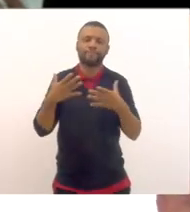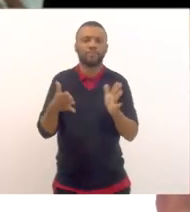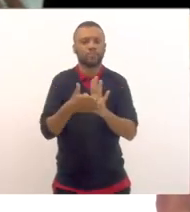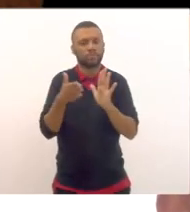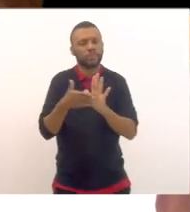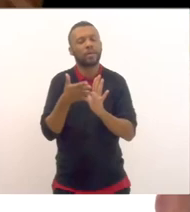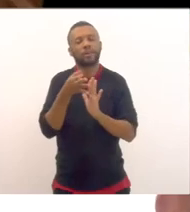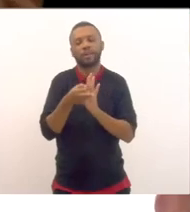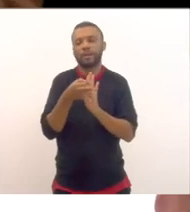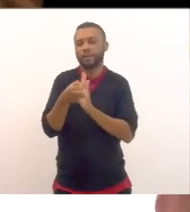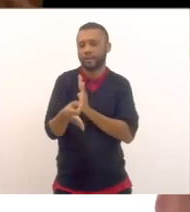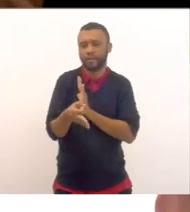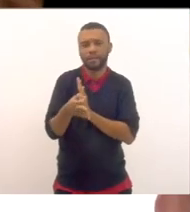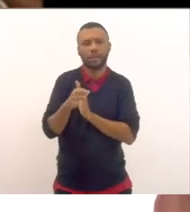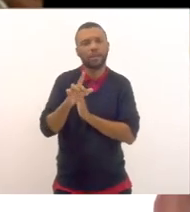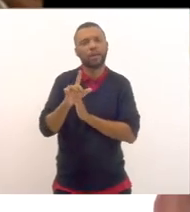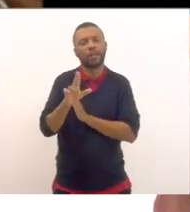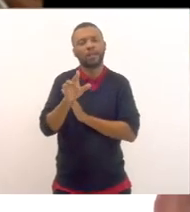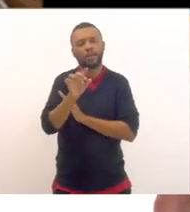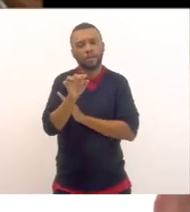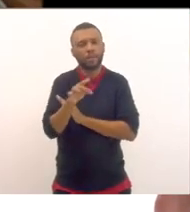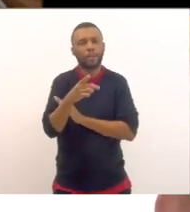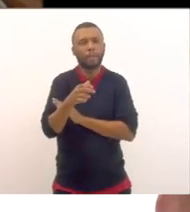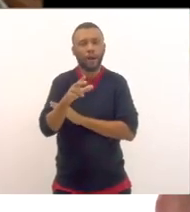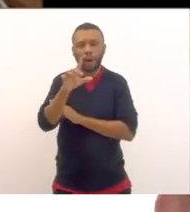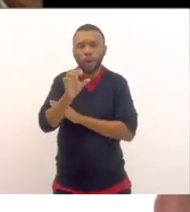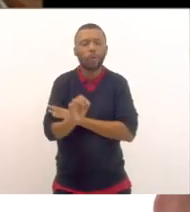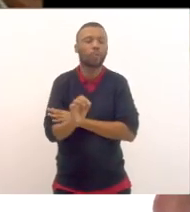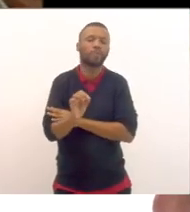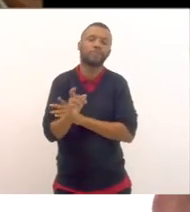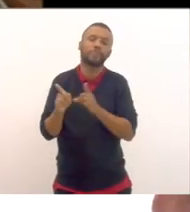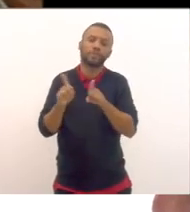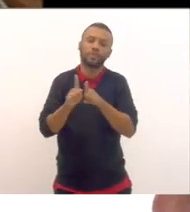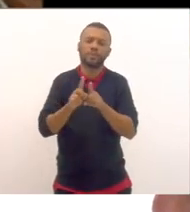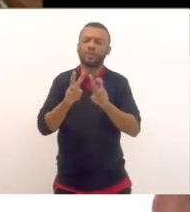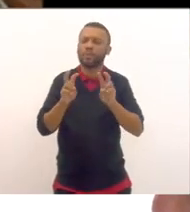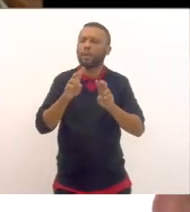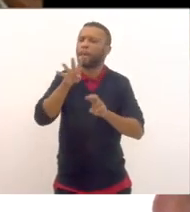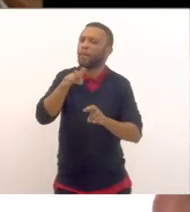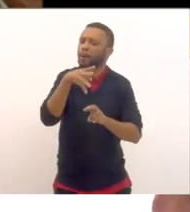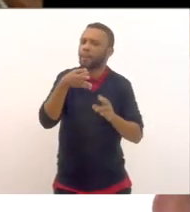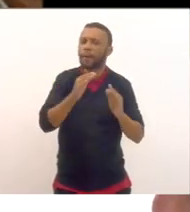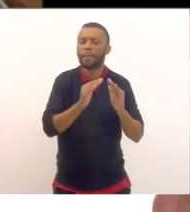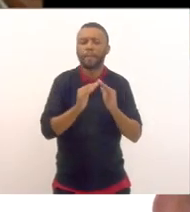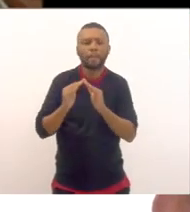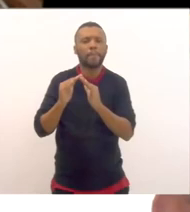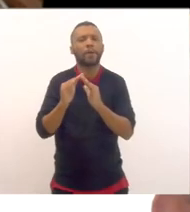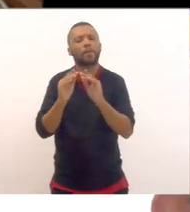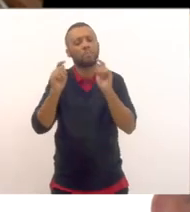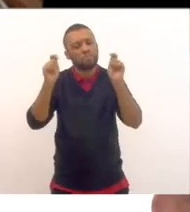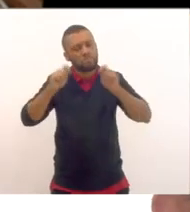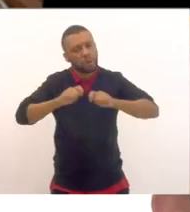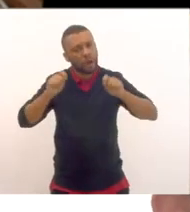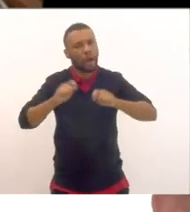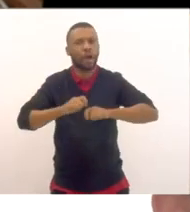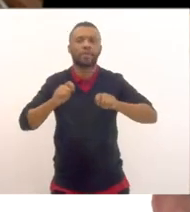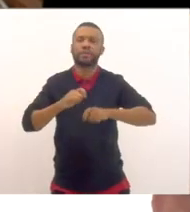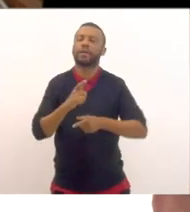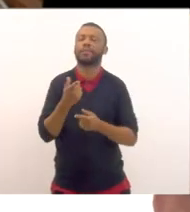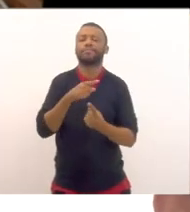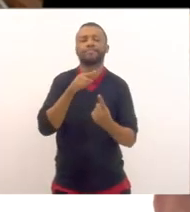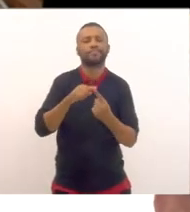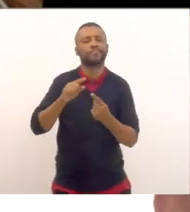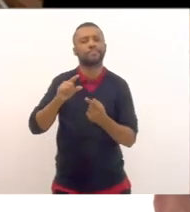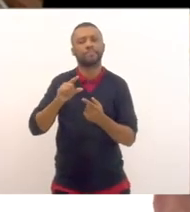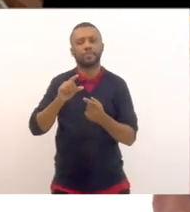colocação do deputado Luiz Paulo em relação à questão Habitacional e programas que possam ser trazidos a linha